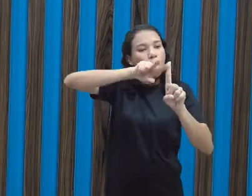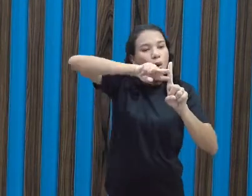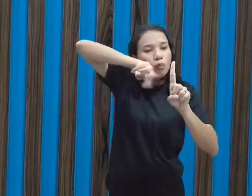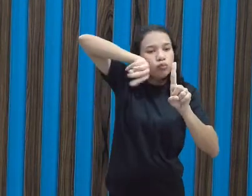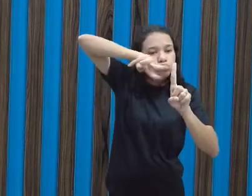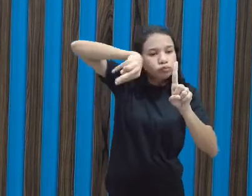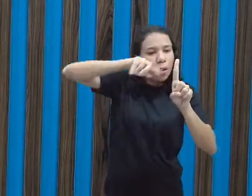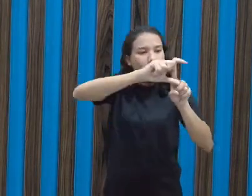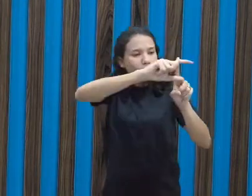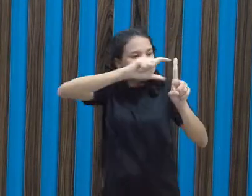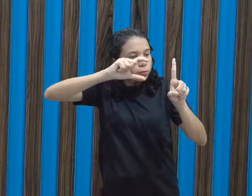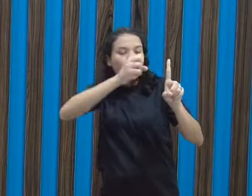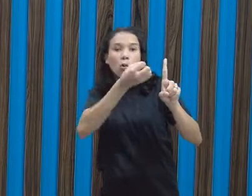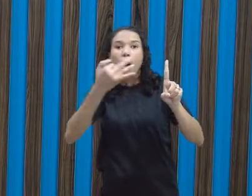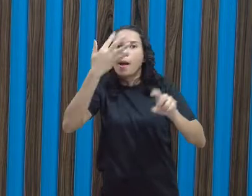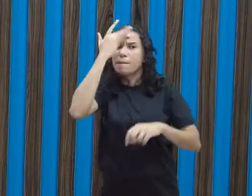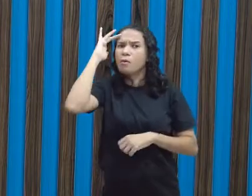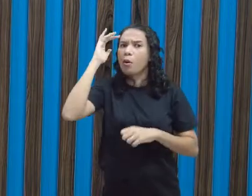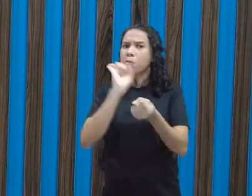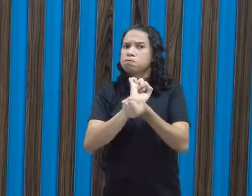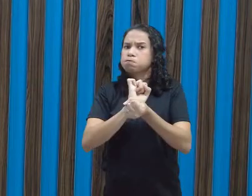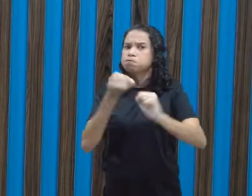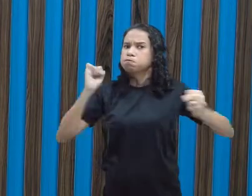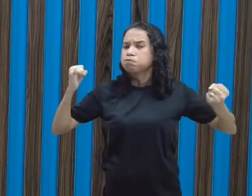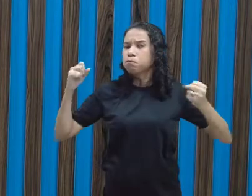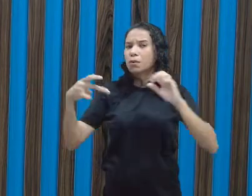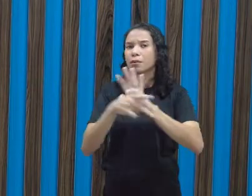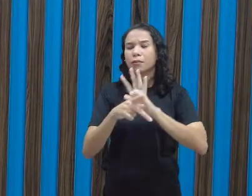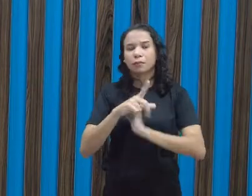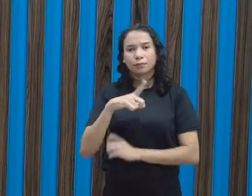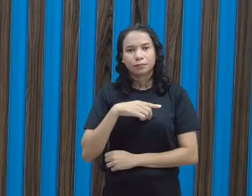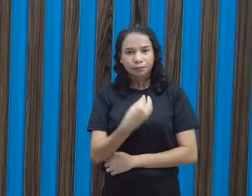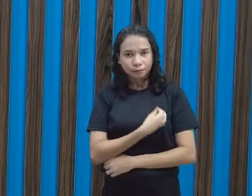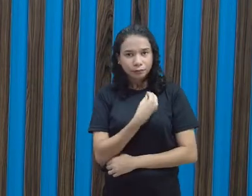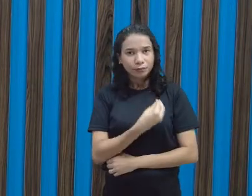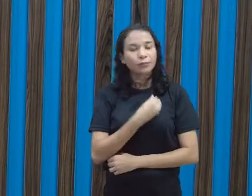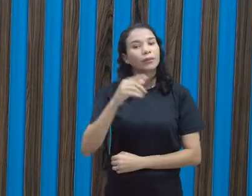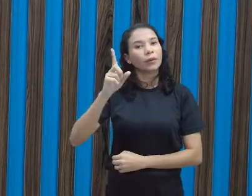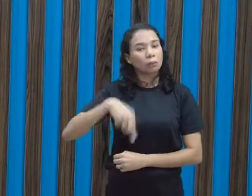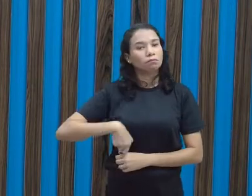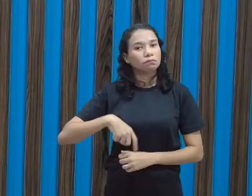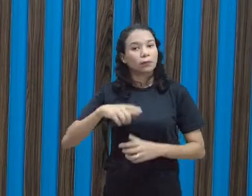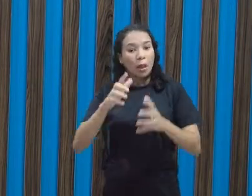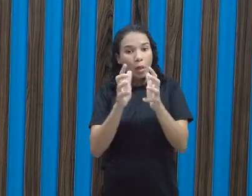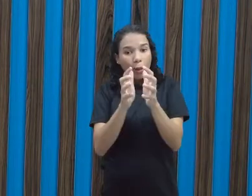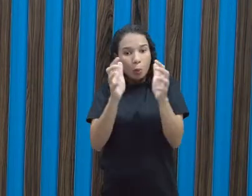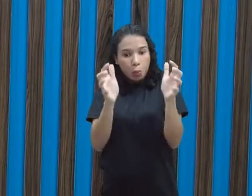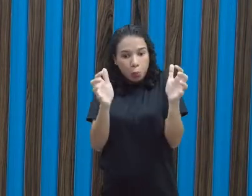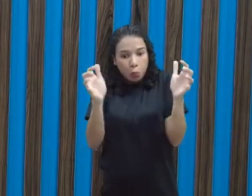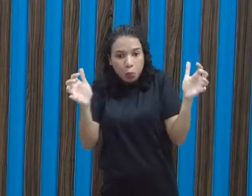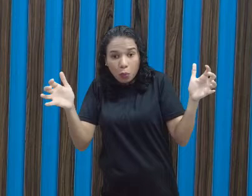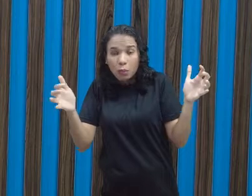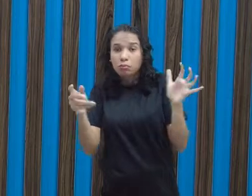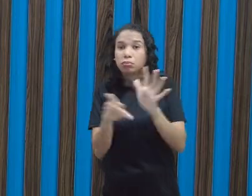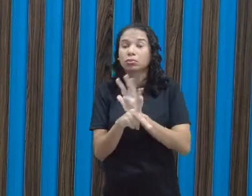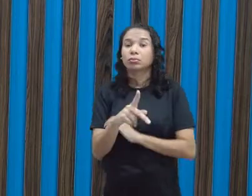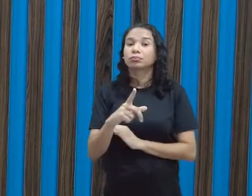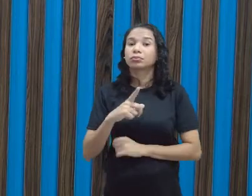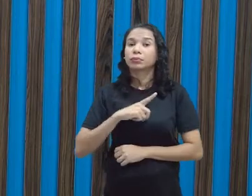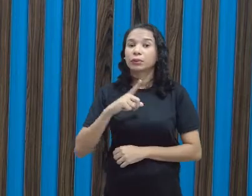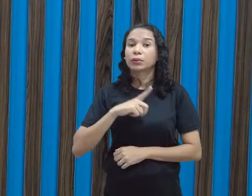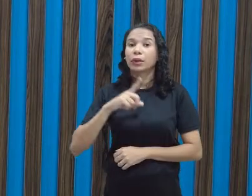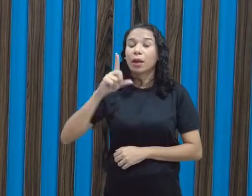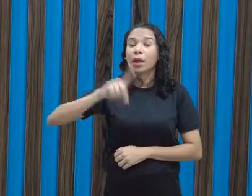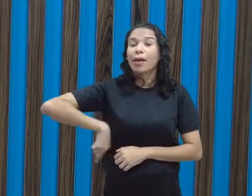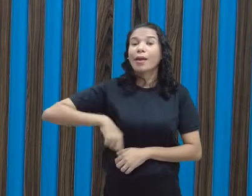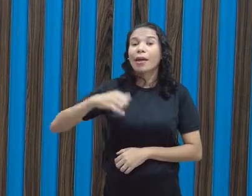onde tem mais gente, né, porque são as barras maiores, né, mais espessas. Então, essa